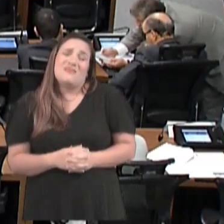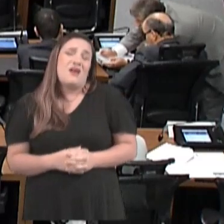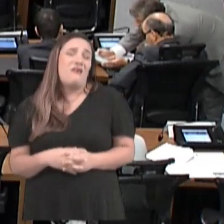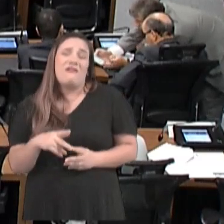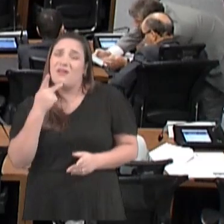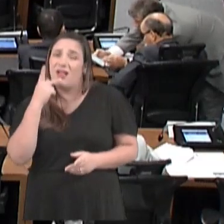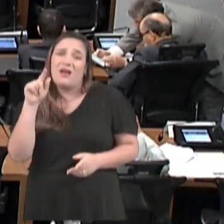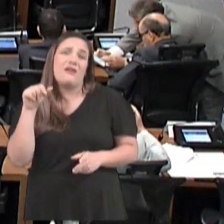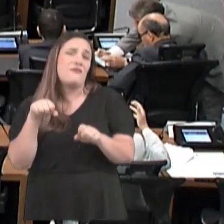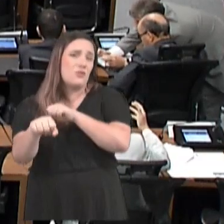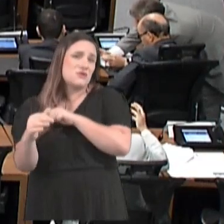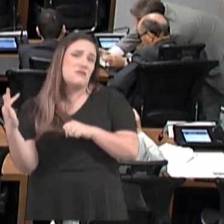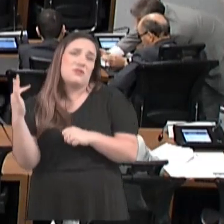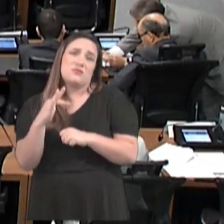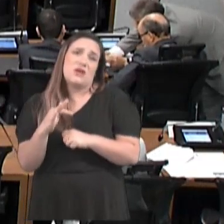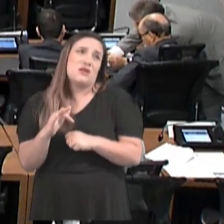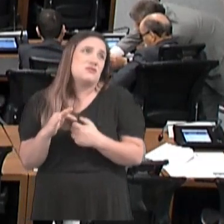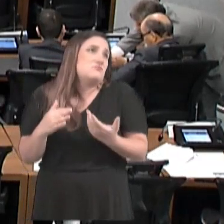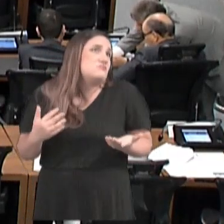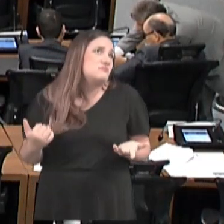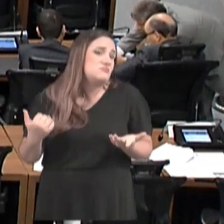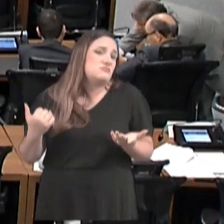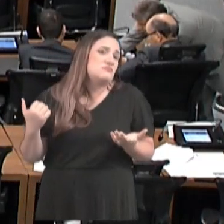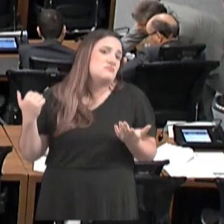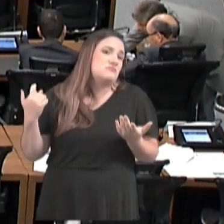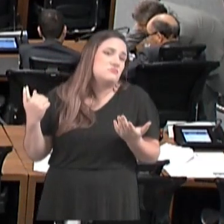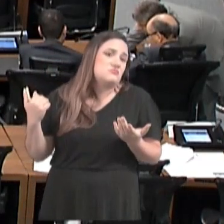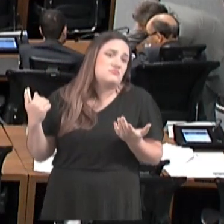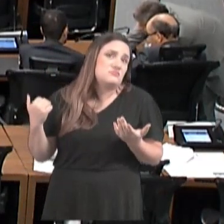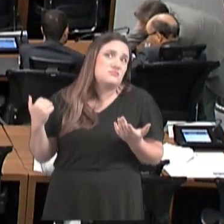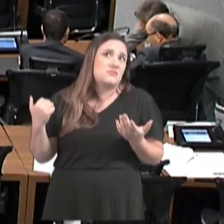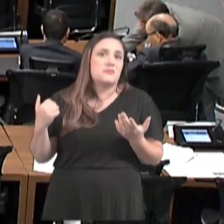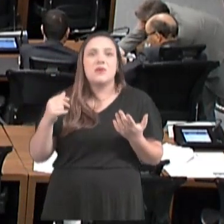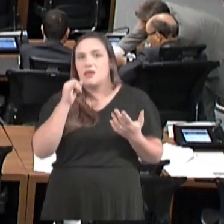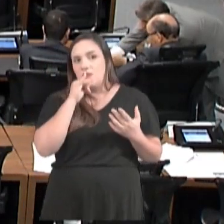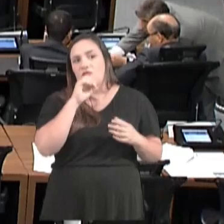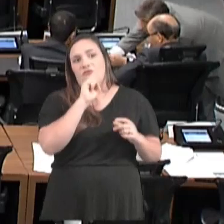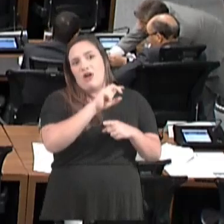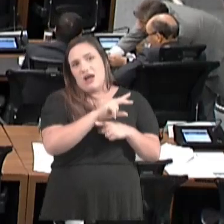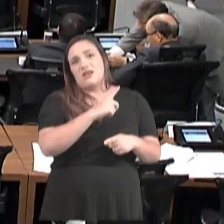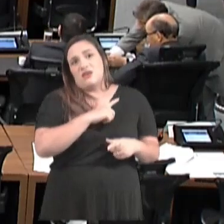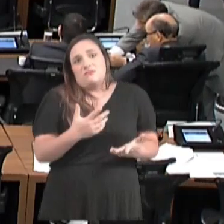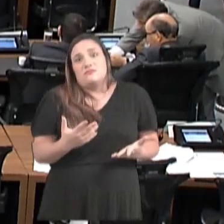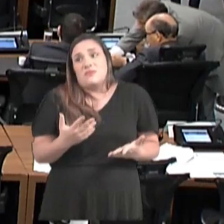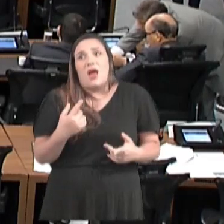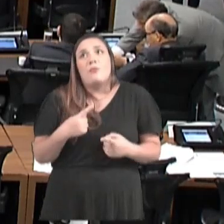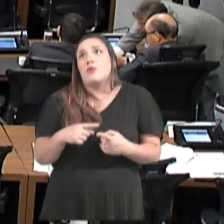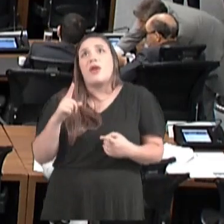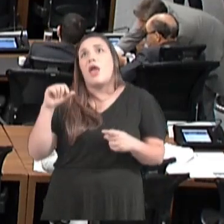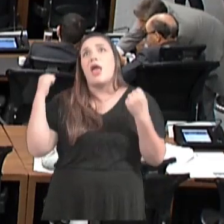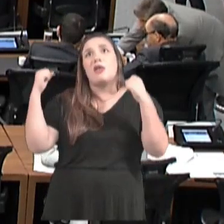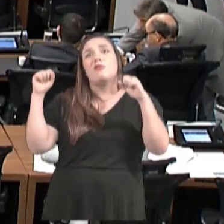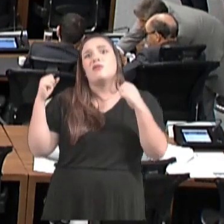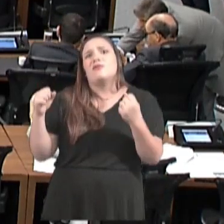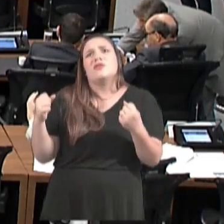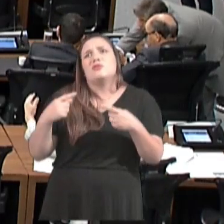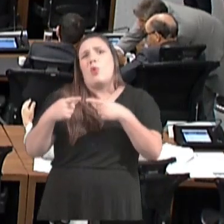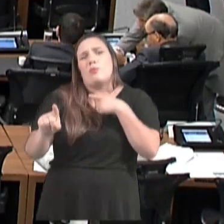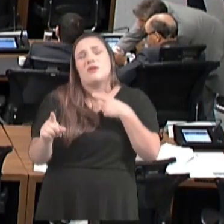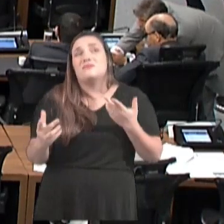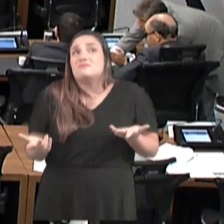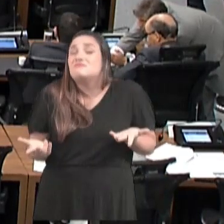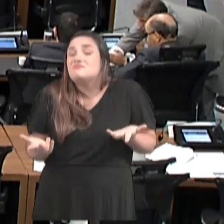irrelevante, né, que ele tenha formação, irrelevante do ponto de vista do cargo que ocupa na área de educação física, que é